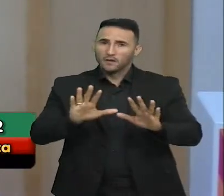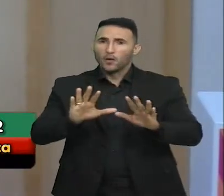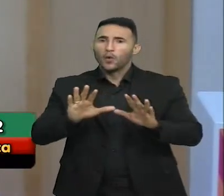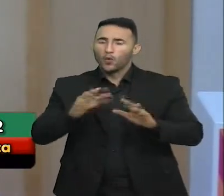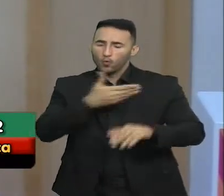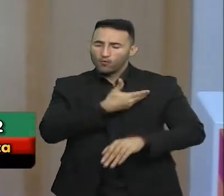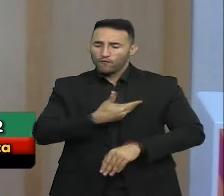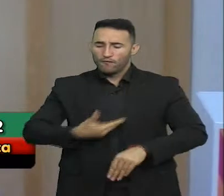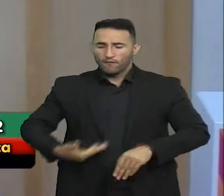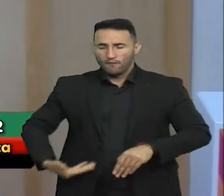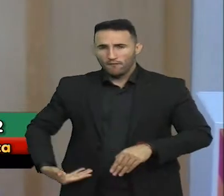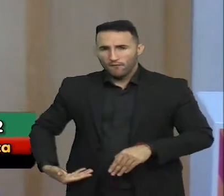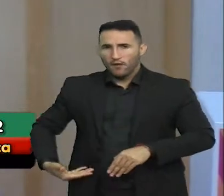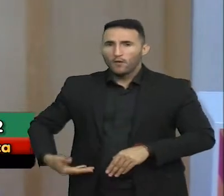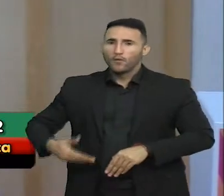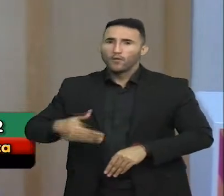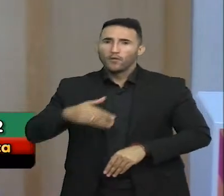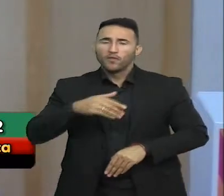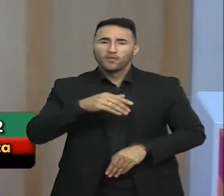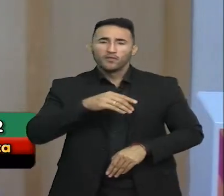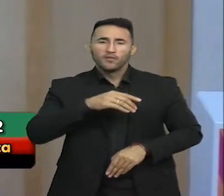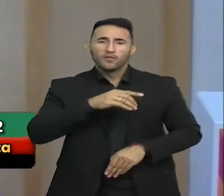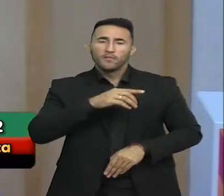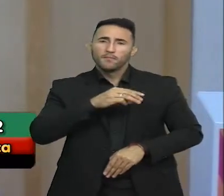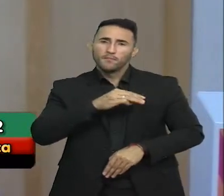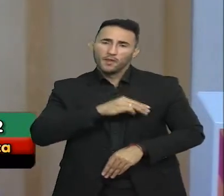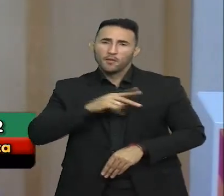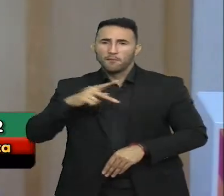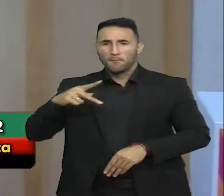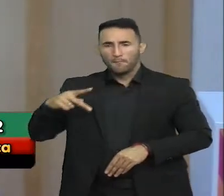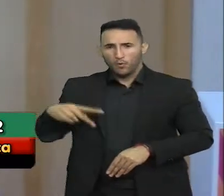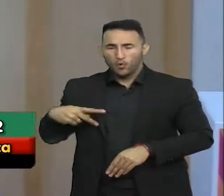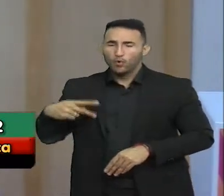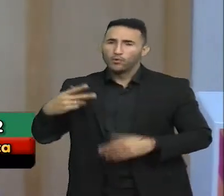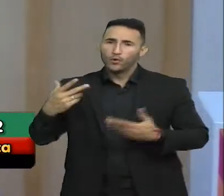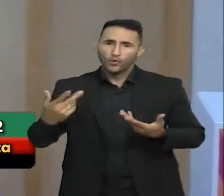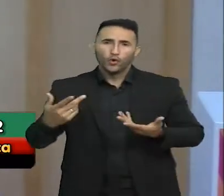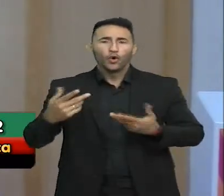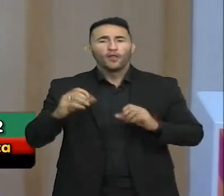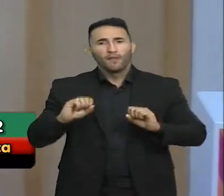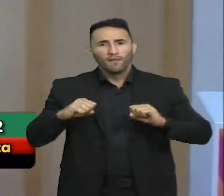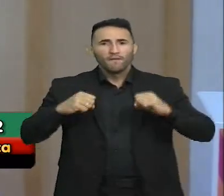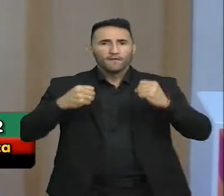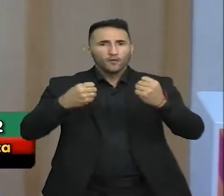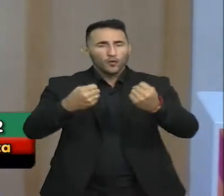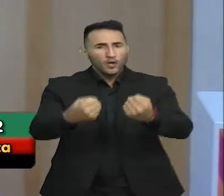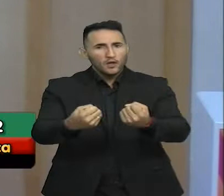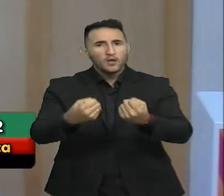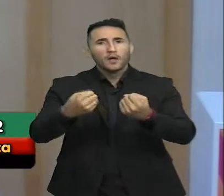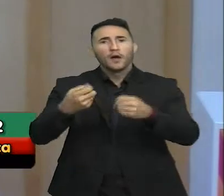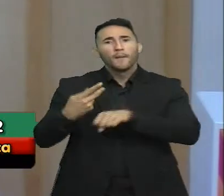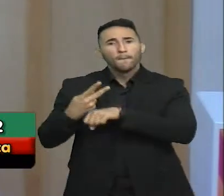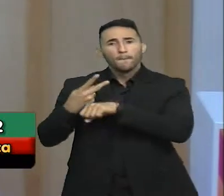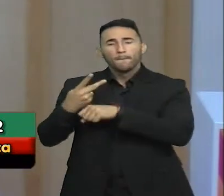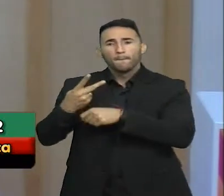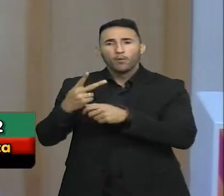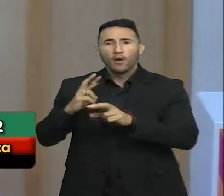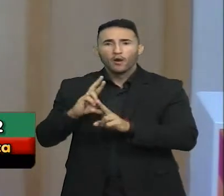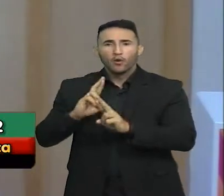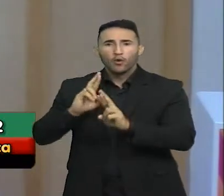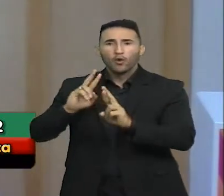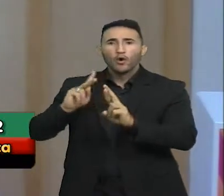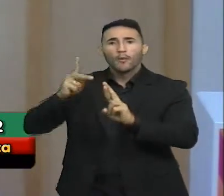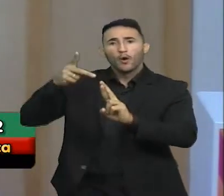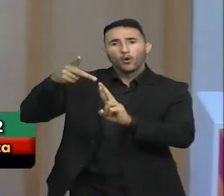a defensoria pública, né, estadual, o Ministério Público, a Procuradoria-Geral do Estado,